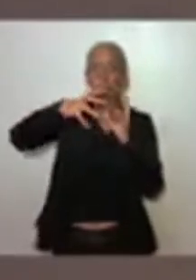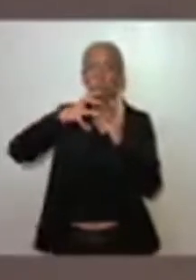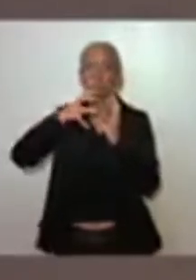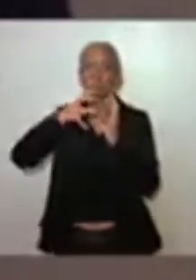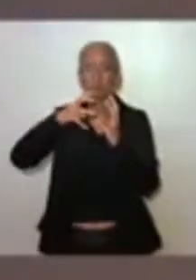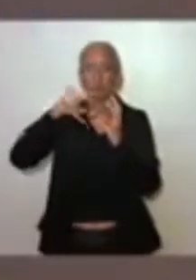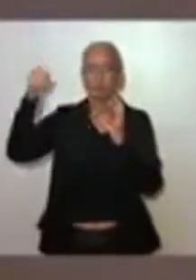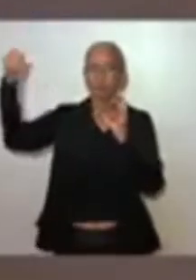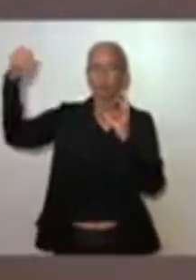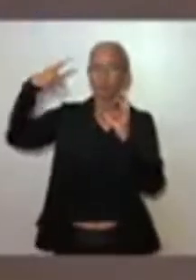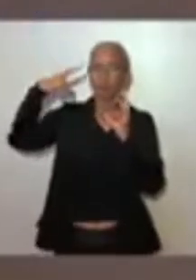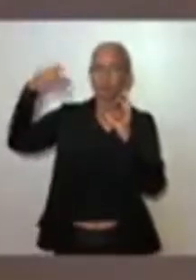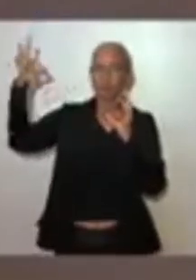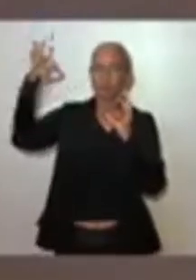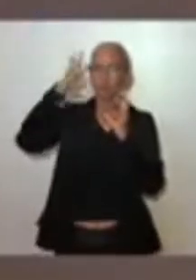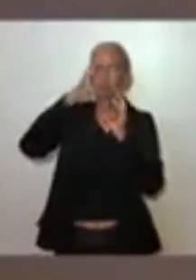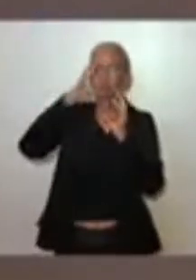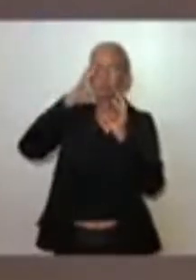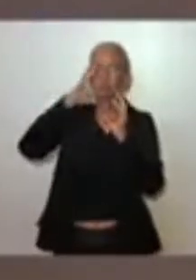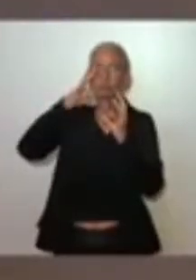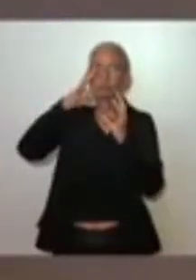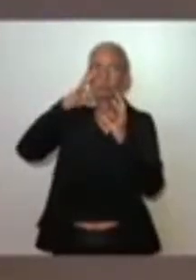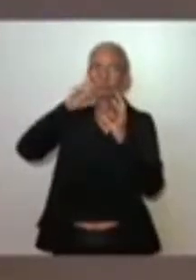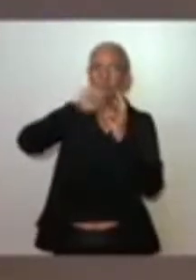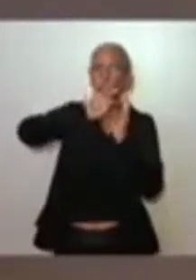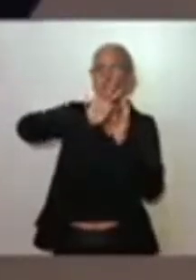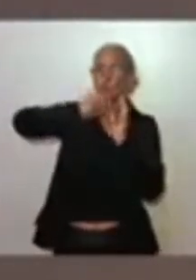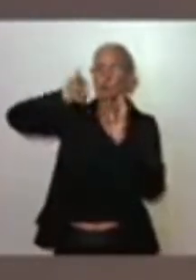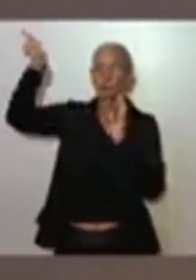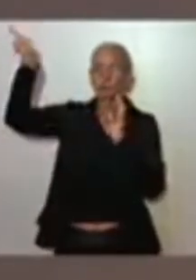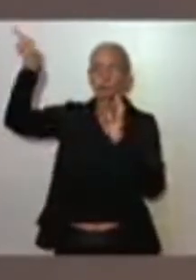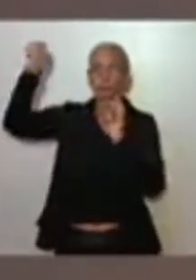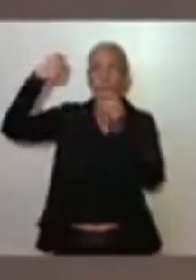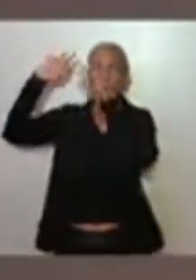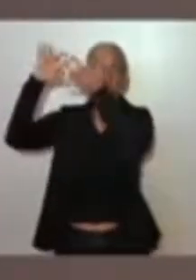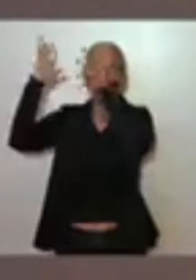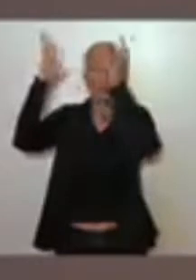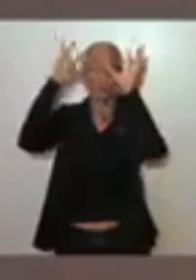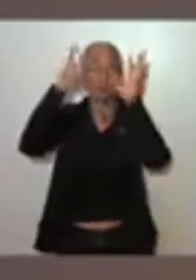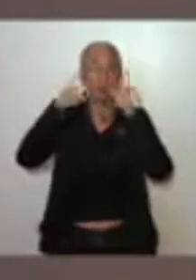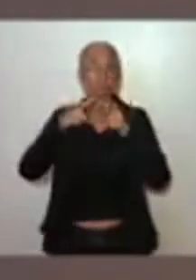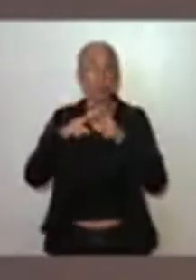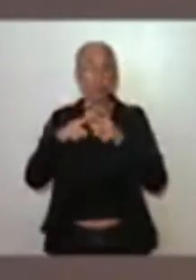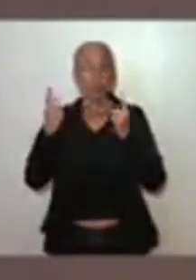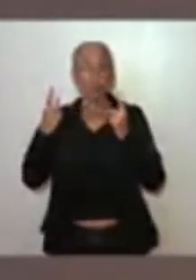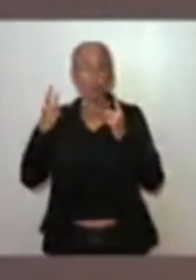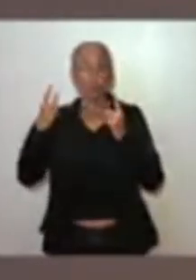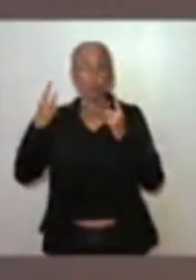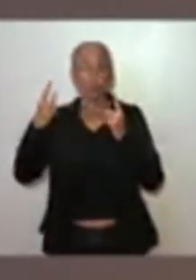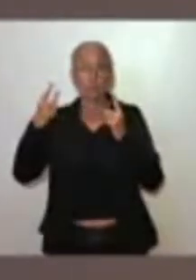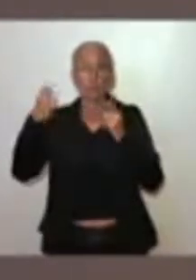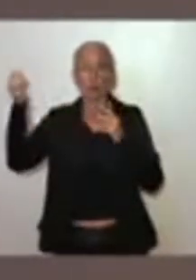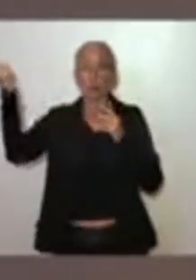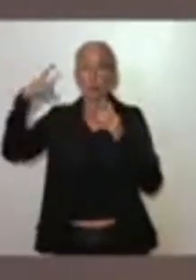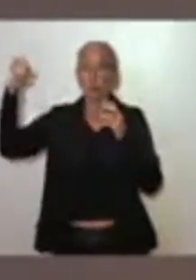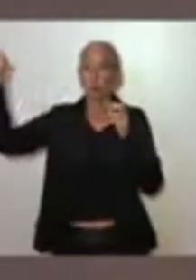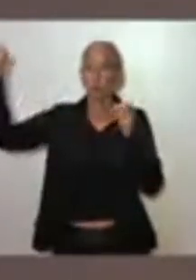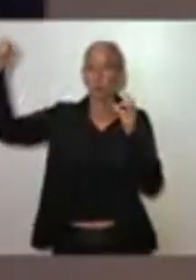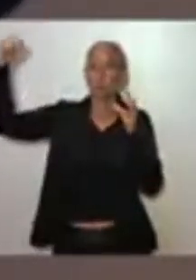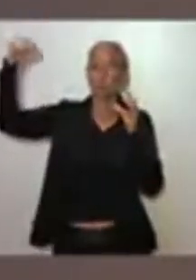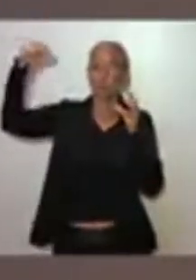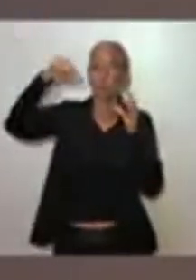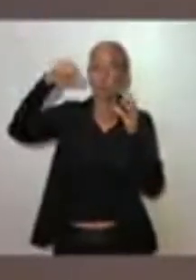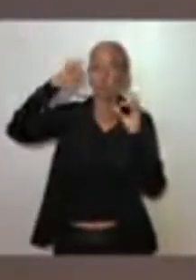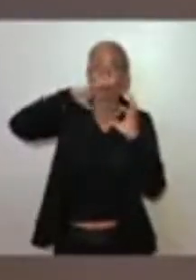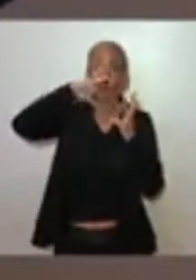EA refletida de volta para o espaço Mas parte dessa radiação parte do calor do